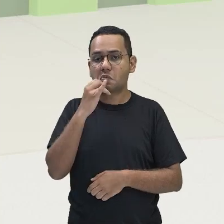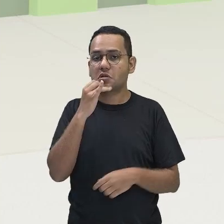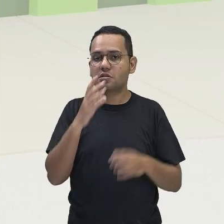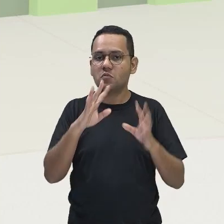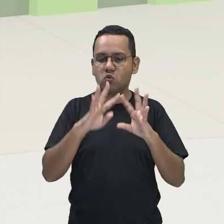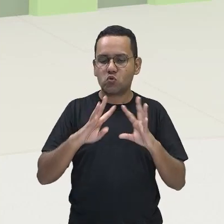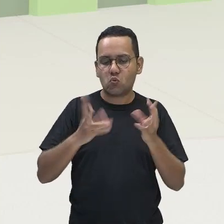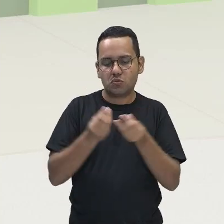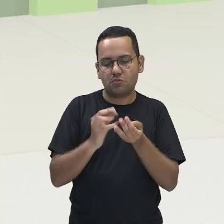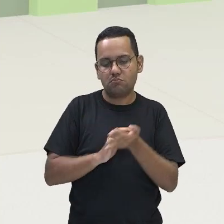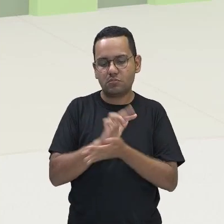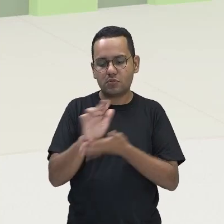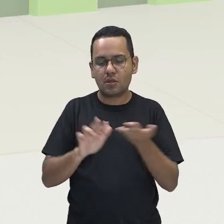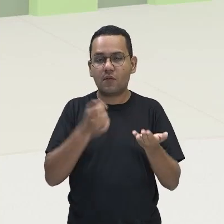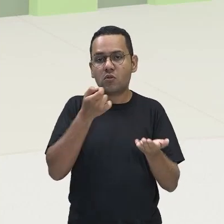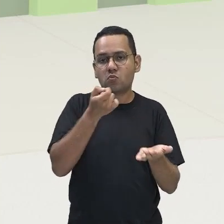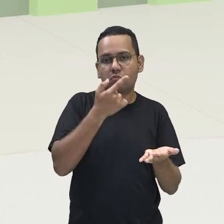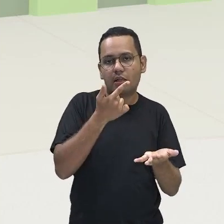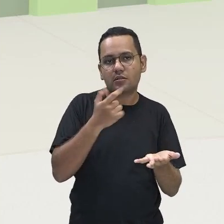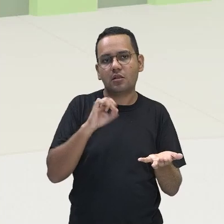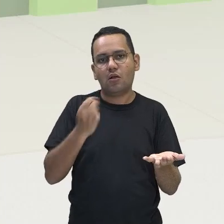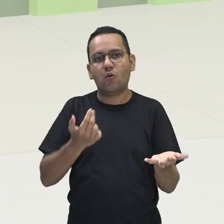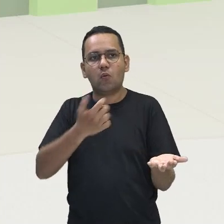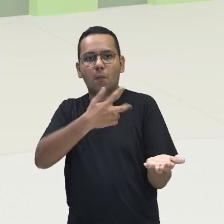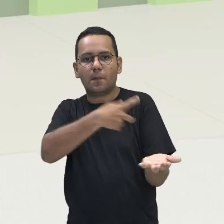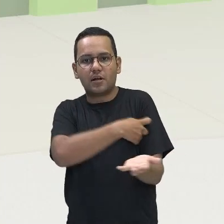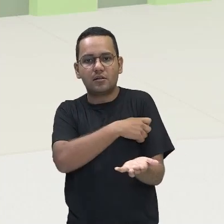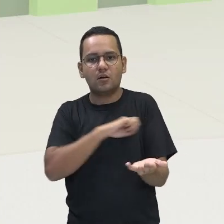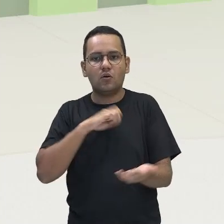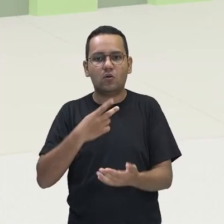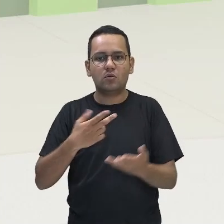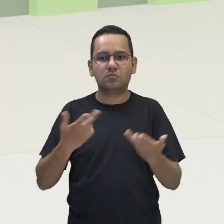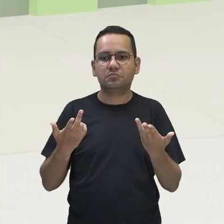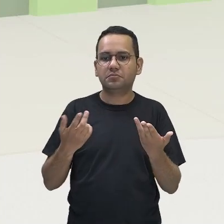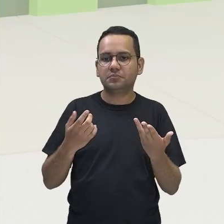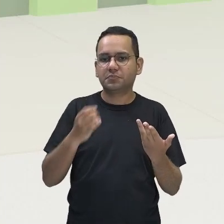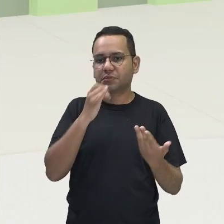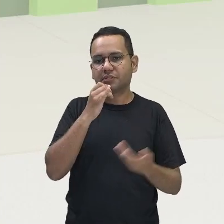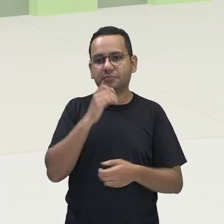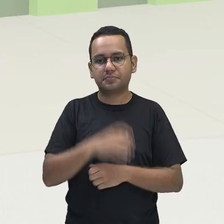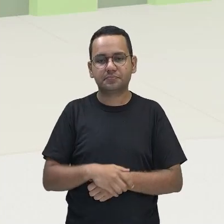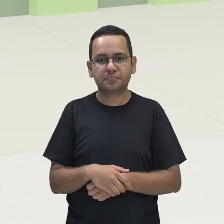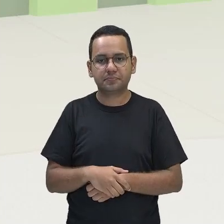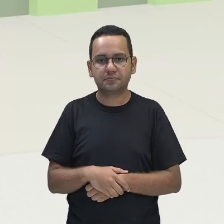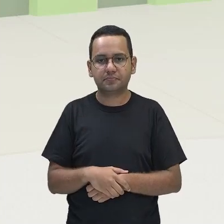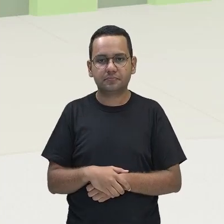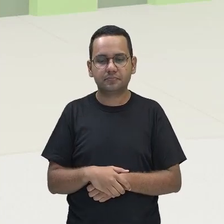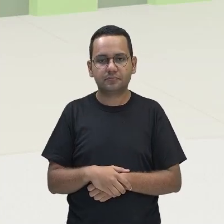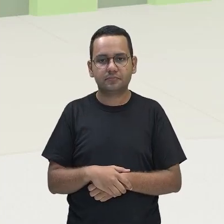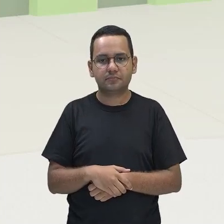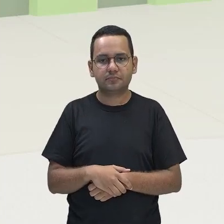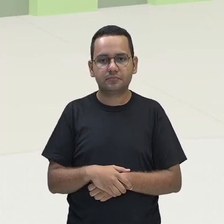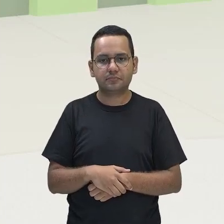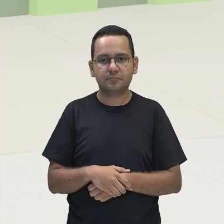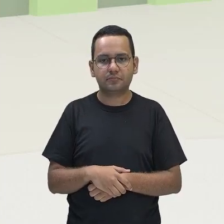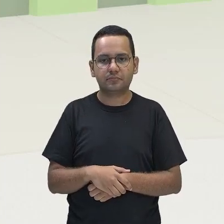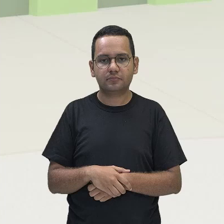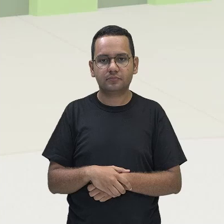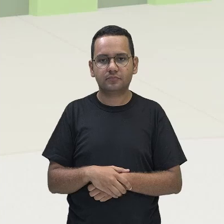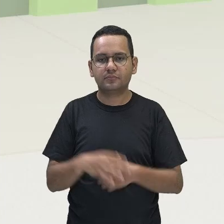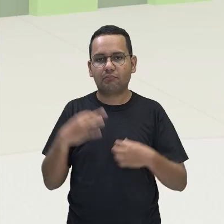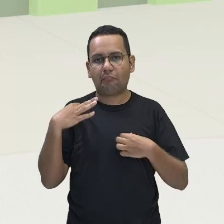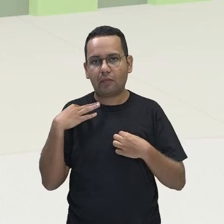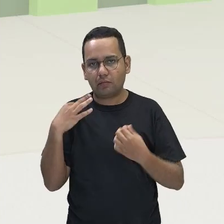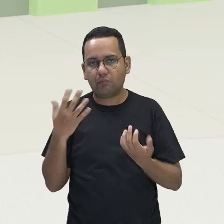como vacinas, tipo tecidos, sabe? Pesquisas que são realizadas com tecidos, com plásticos,